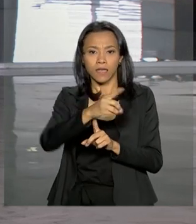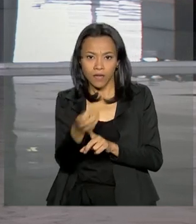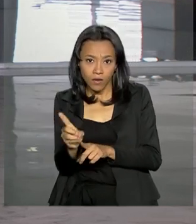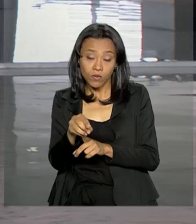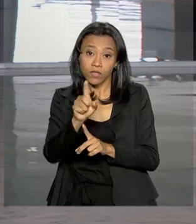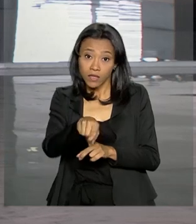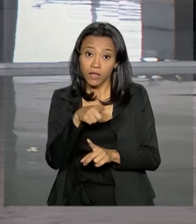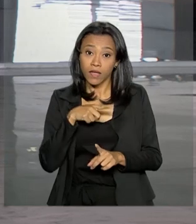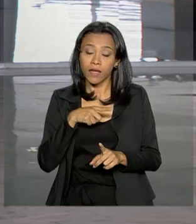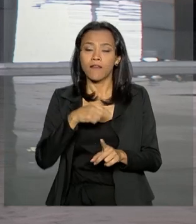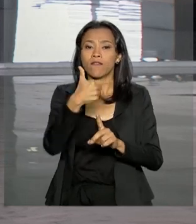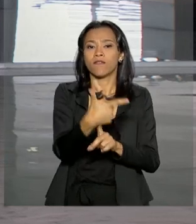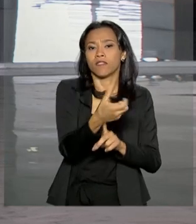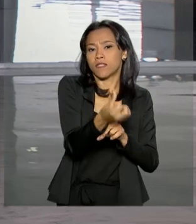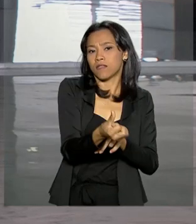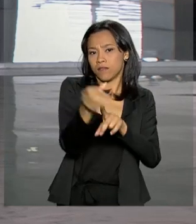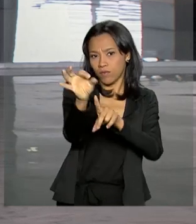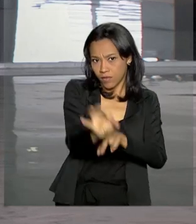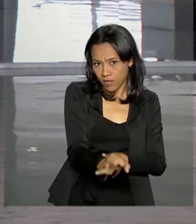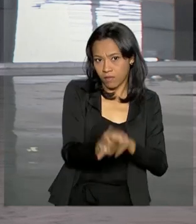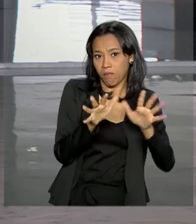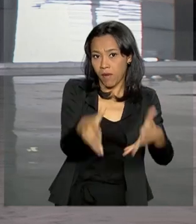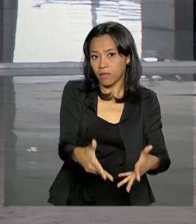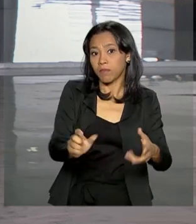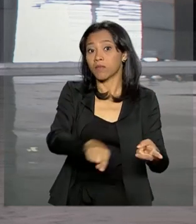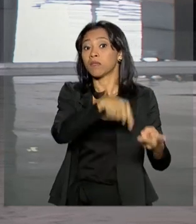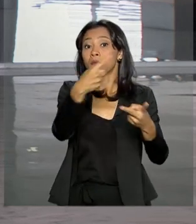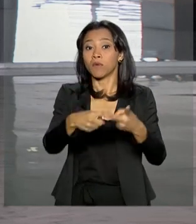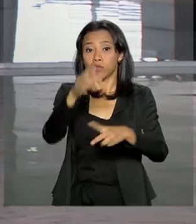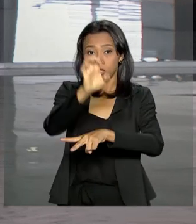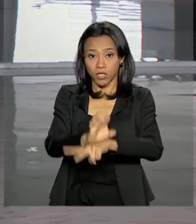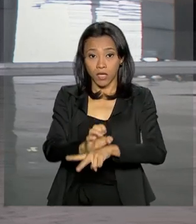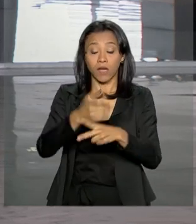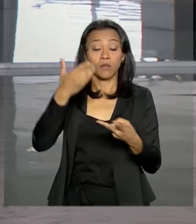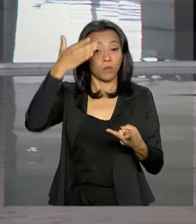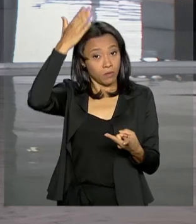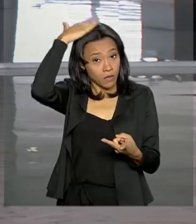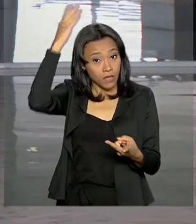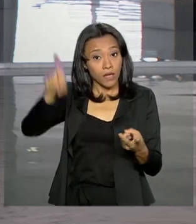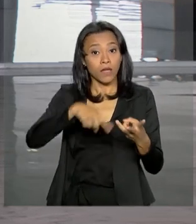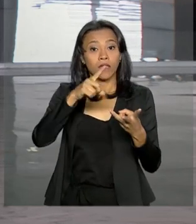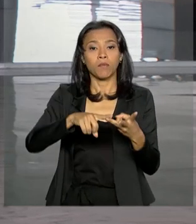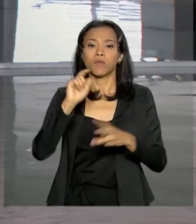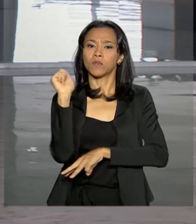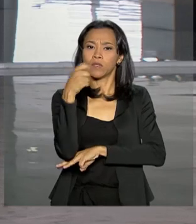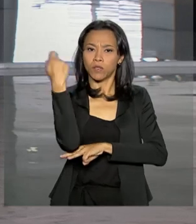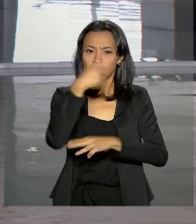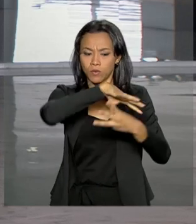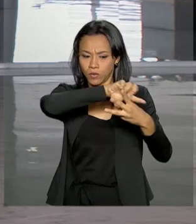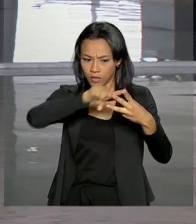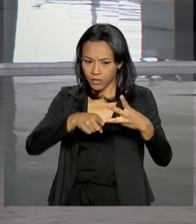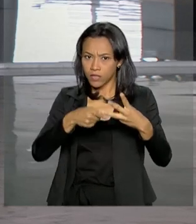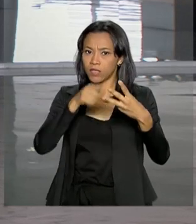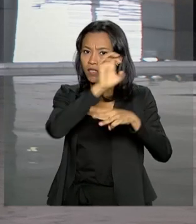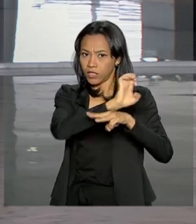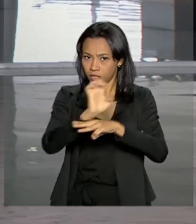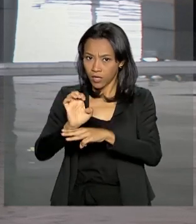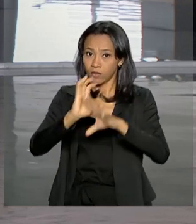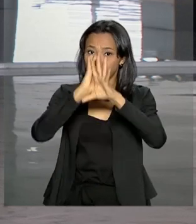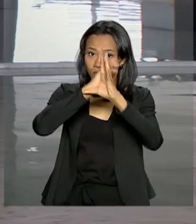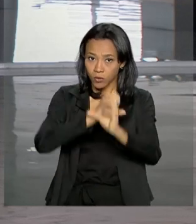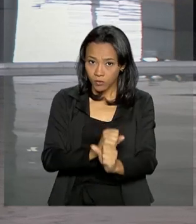de 26%. Depois do Mato Grosso, vem o Paraná e o Rio Grande do Sul. Somados, esses três